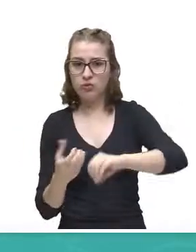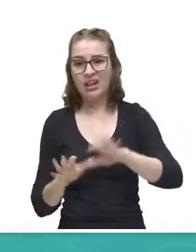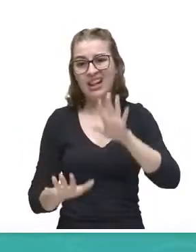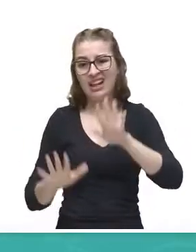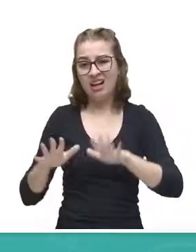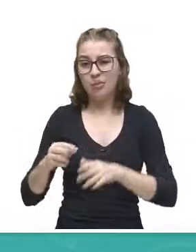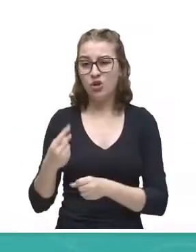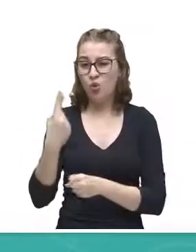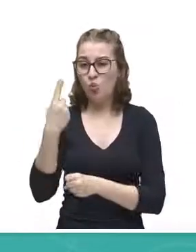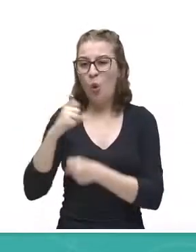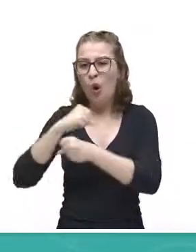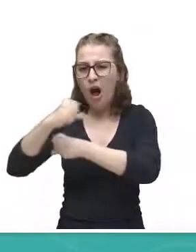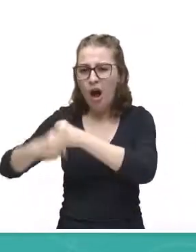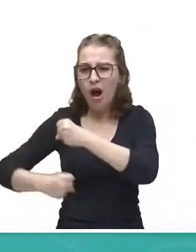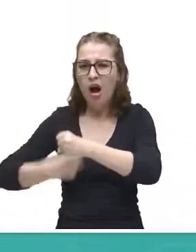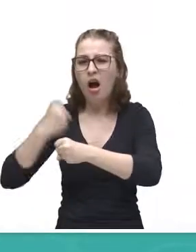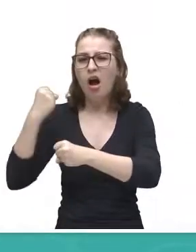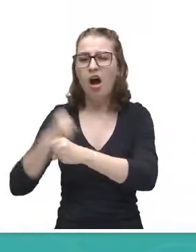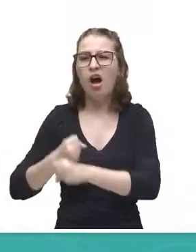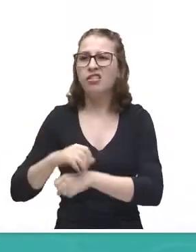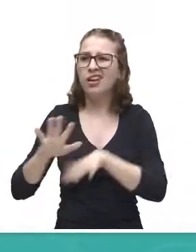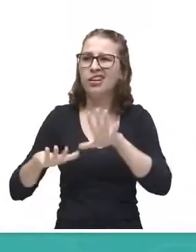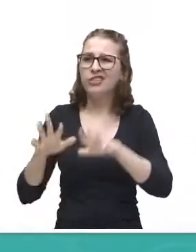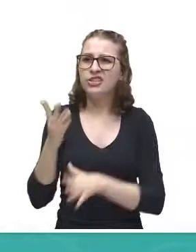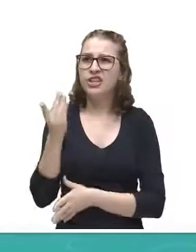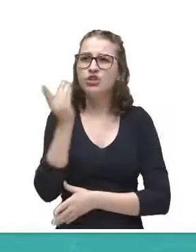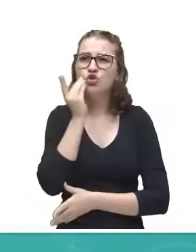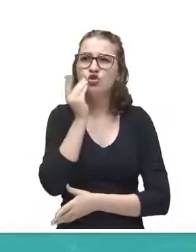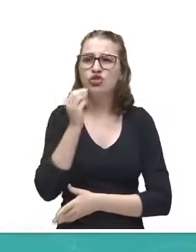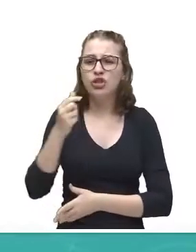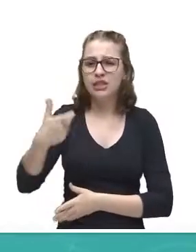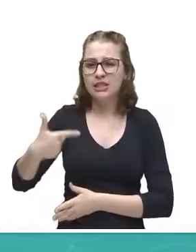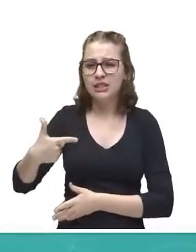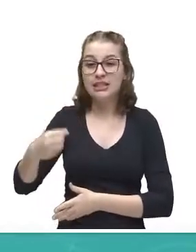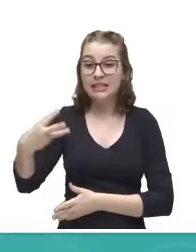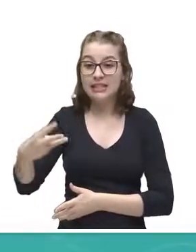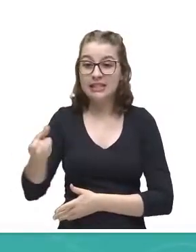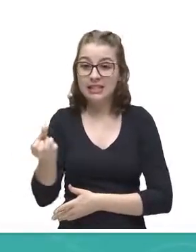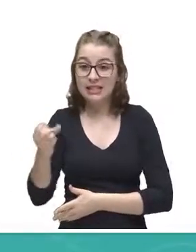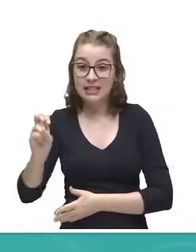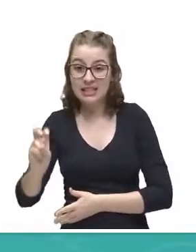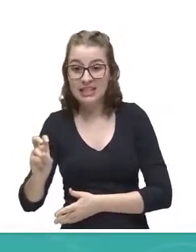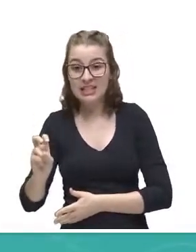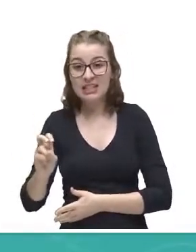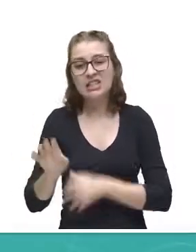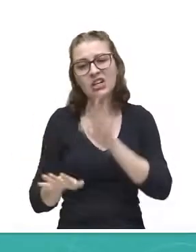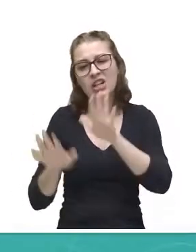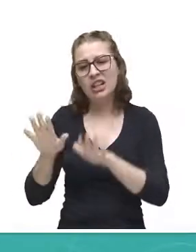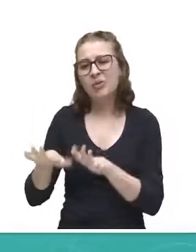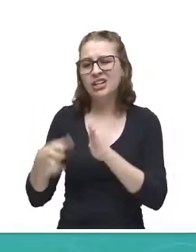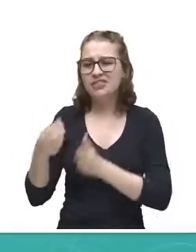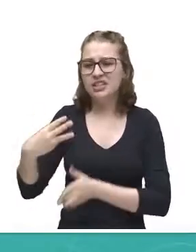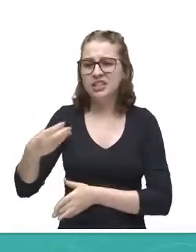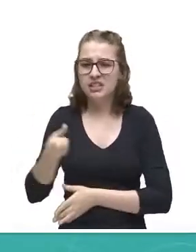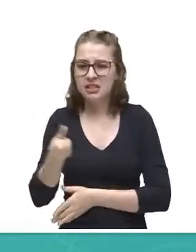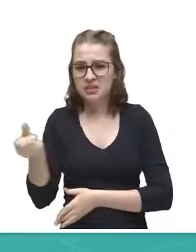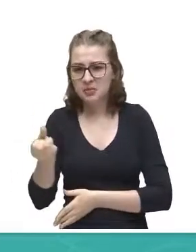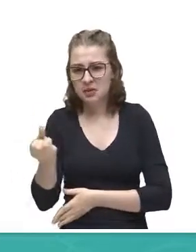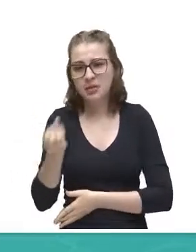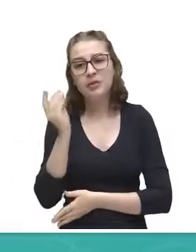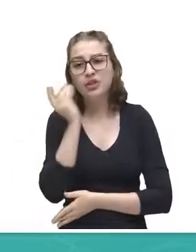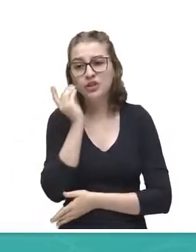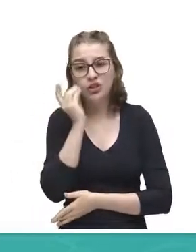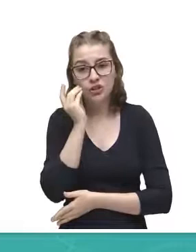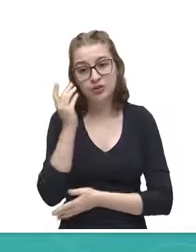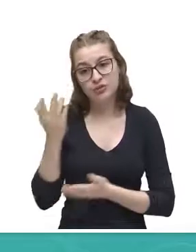são 366 dias, né? Mas a gente verifica aí esse movimento de rotação, que é o movimento em que gira em torno